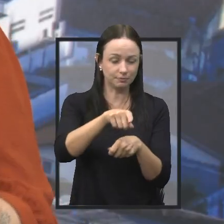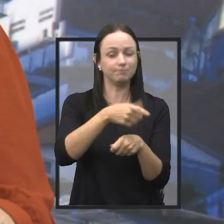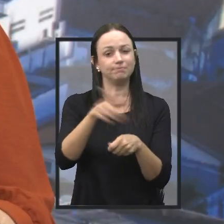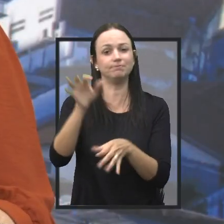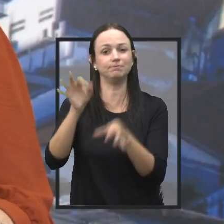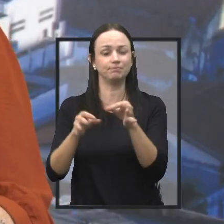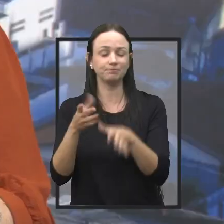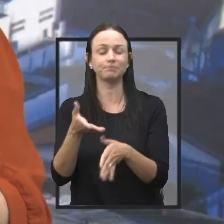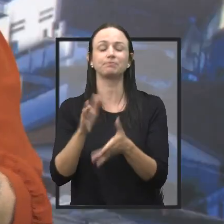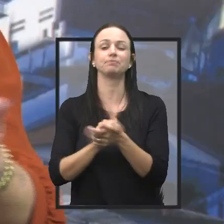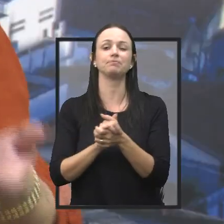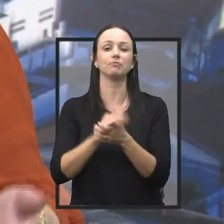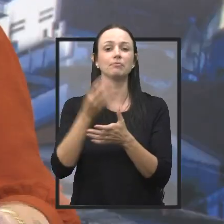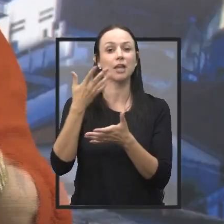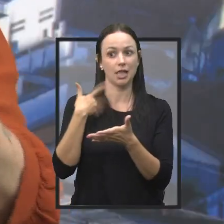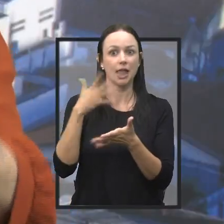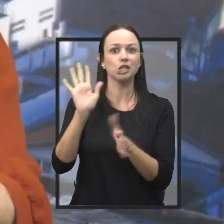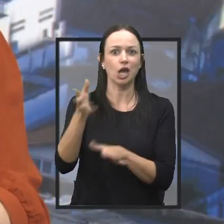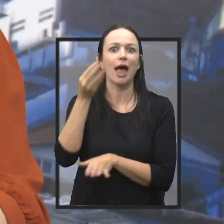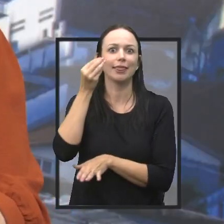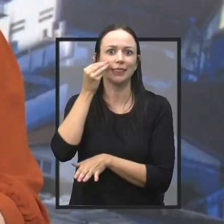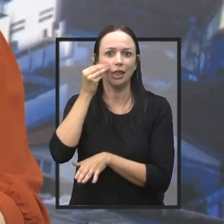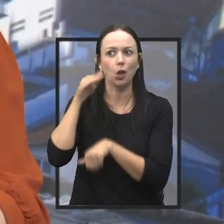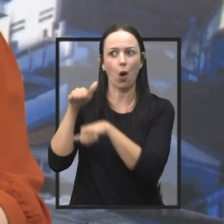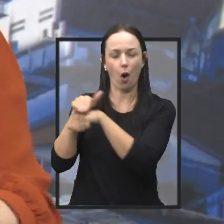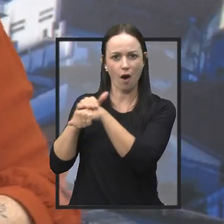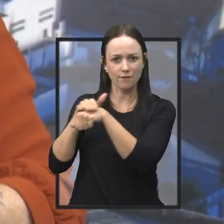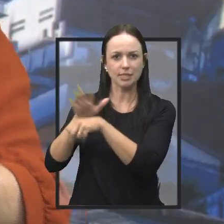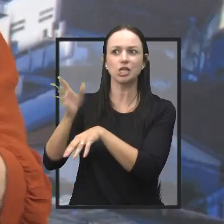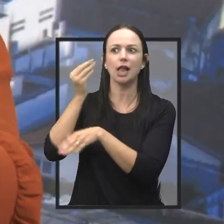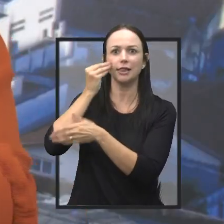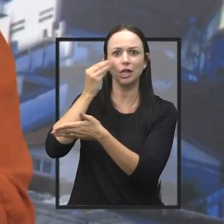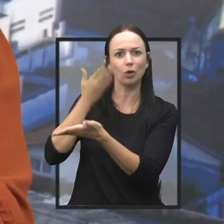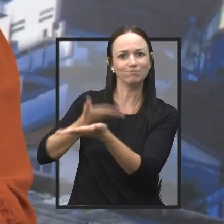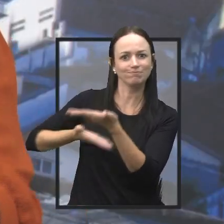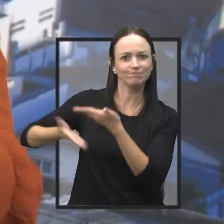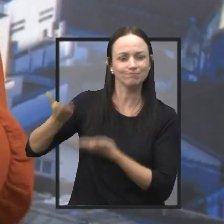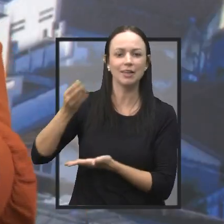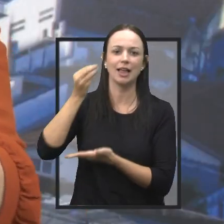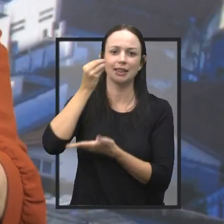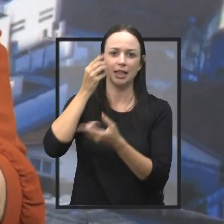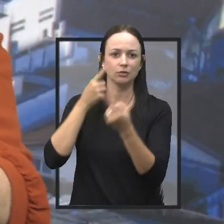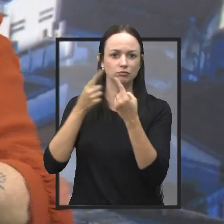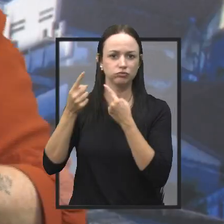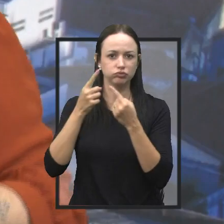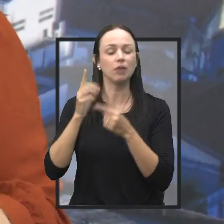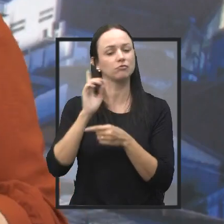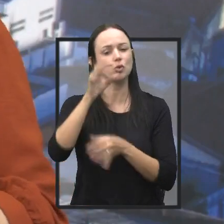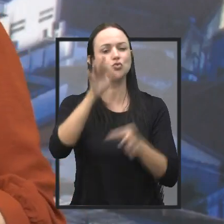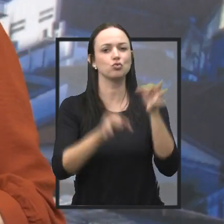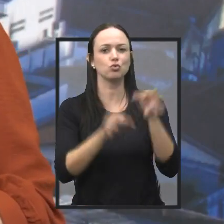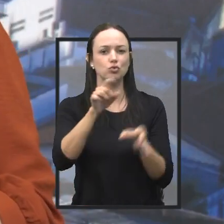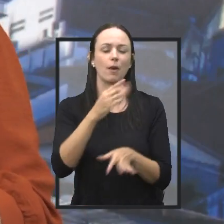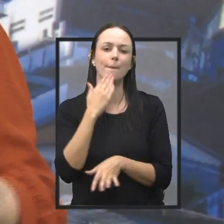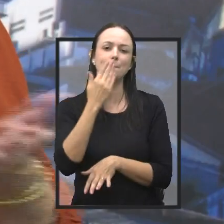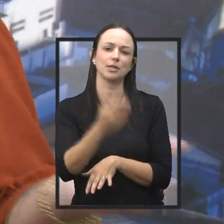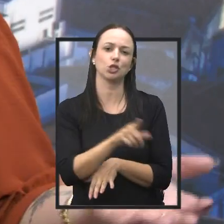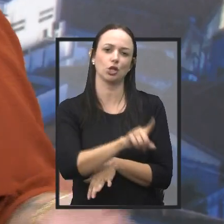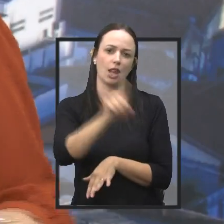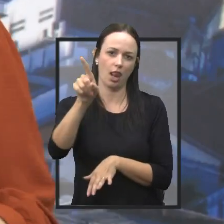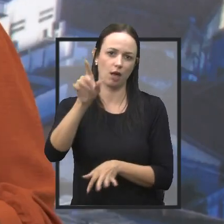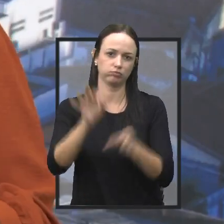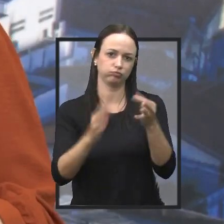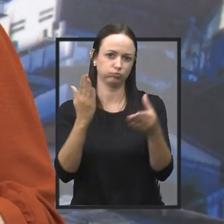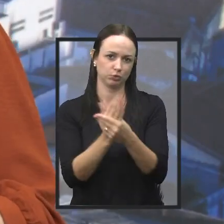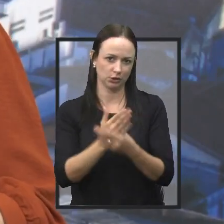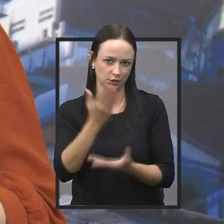foi essa tentativa de conversa para o Judiciário, a fim de que eles deduzam ali no Judiciário os seus pedidos e,